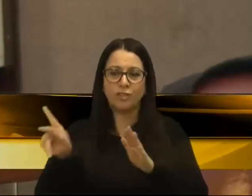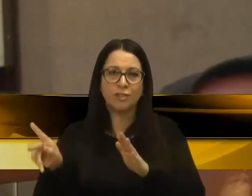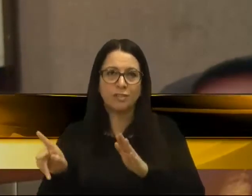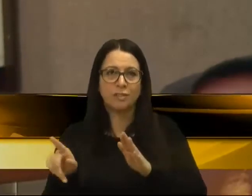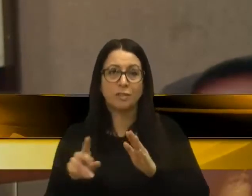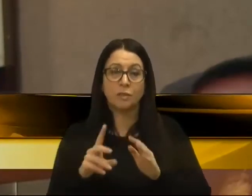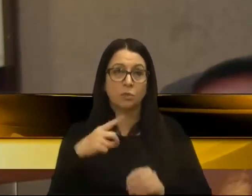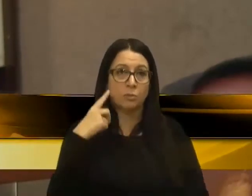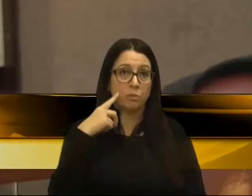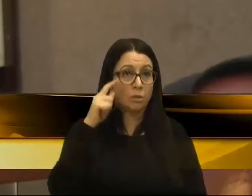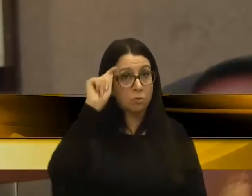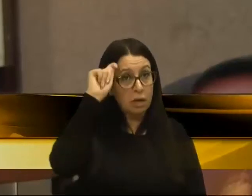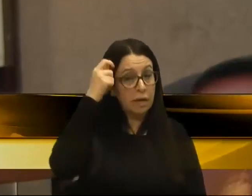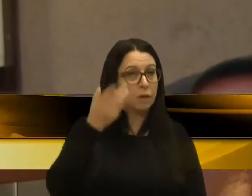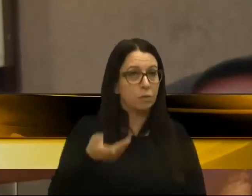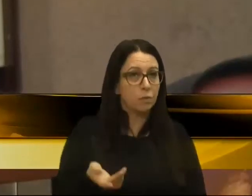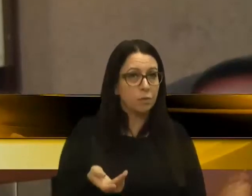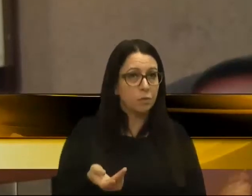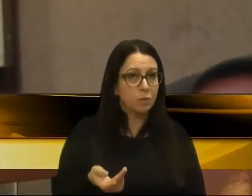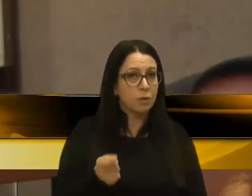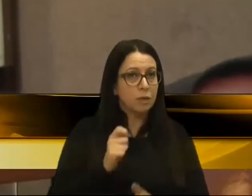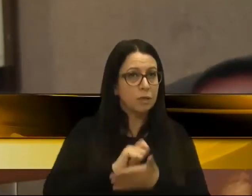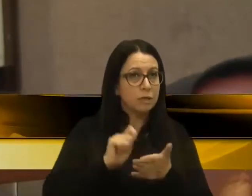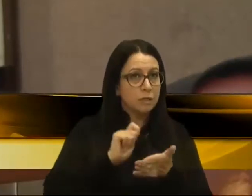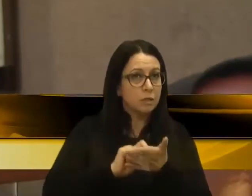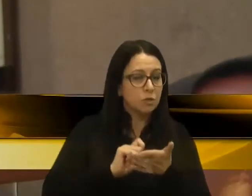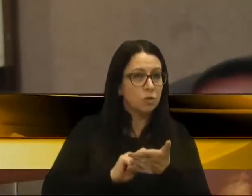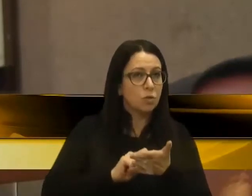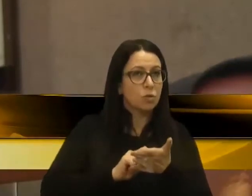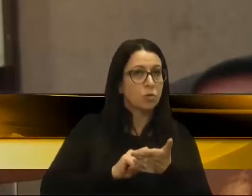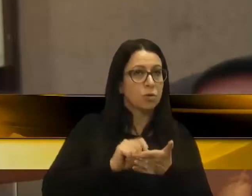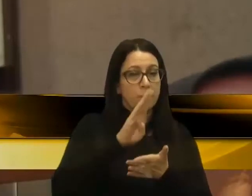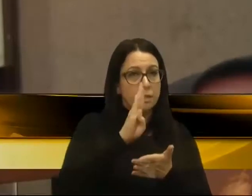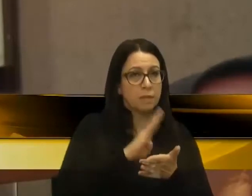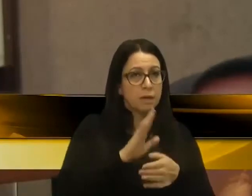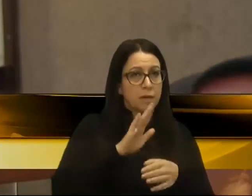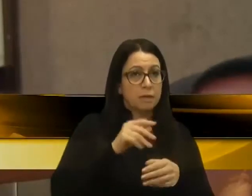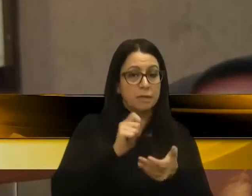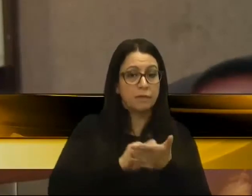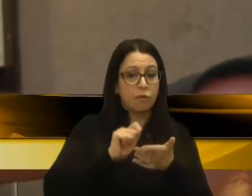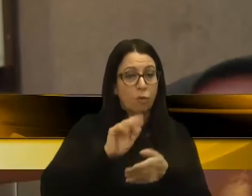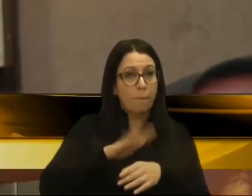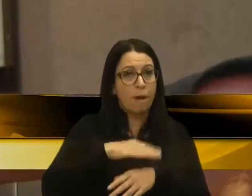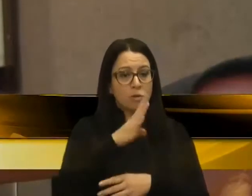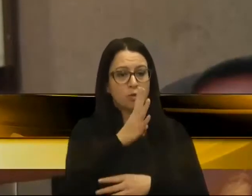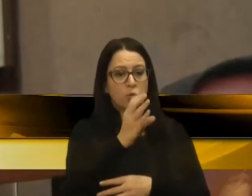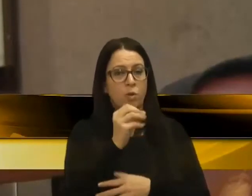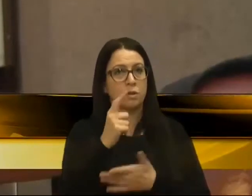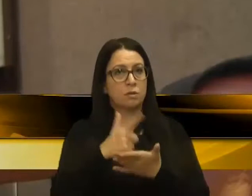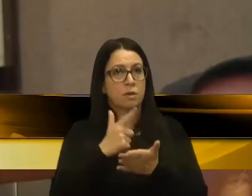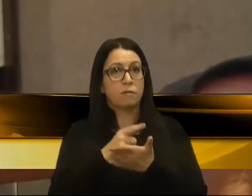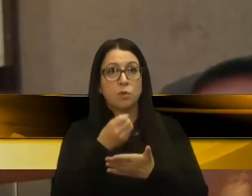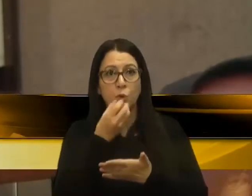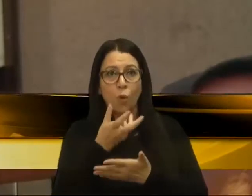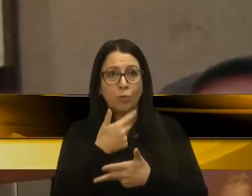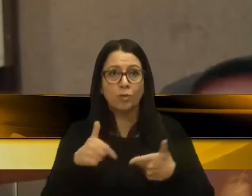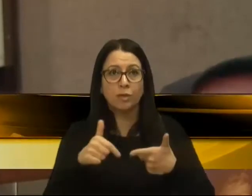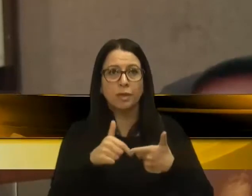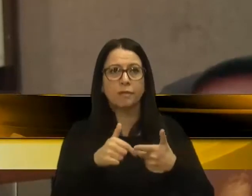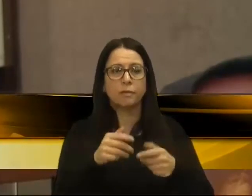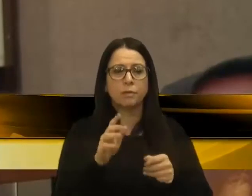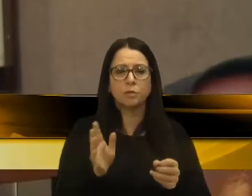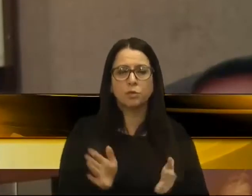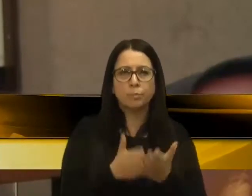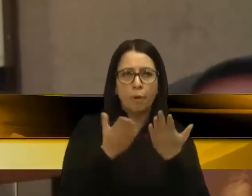Um deputado negro, escritor brasileiro, mais de 40 livros, que retratava a situação dos pobres,